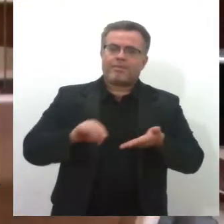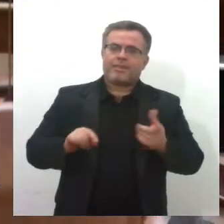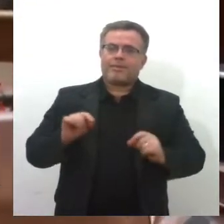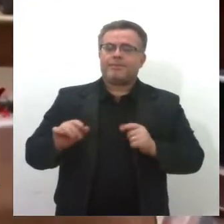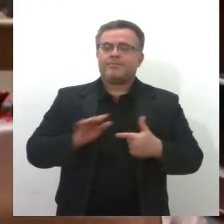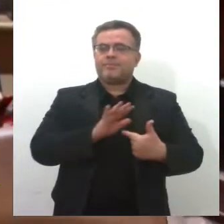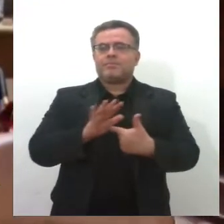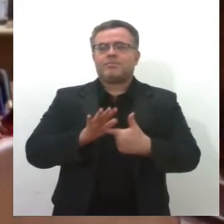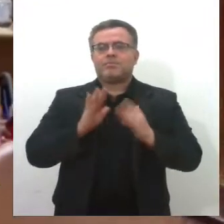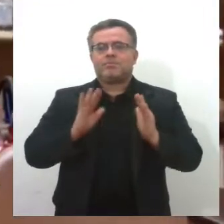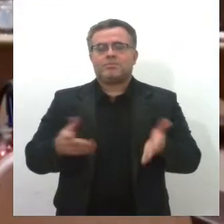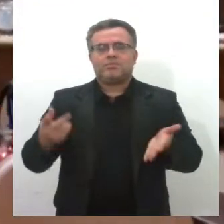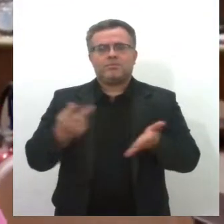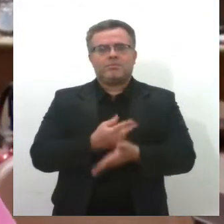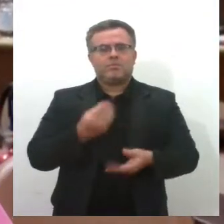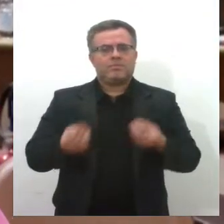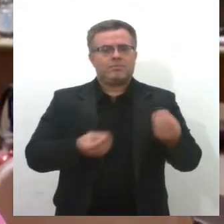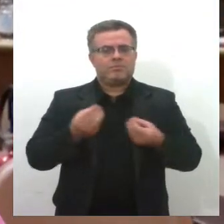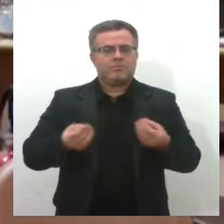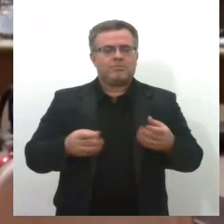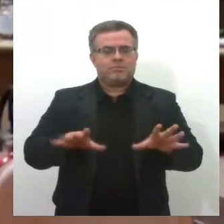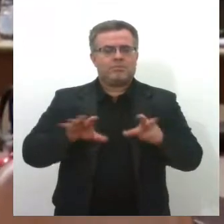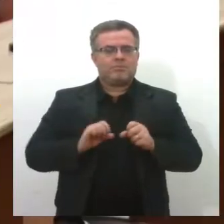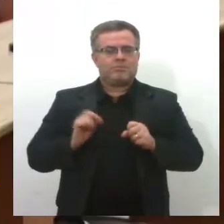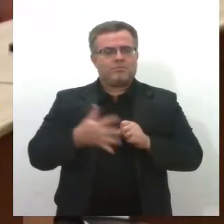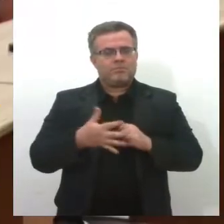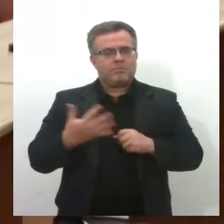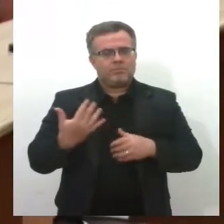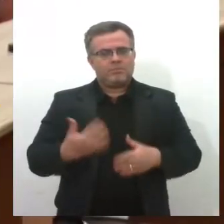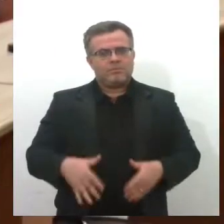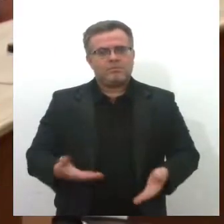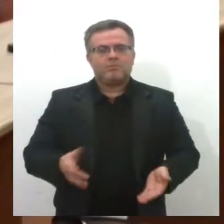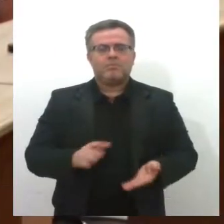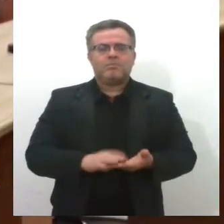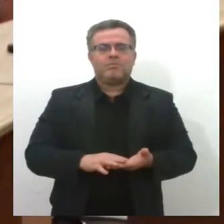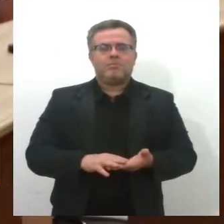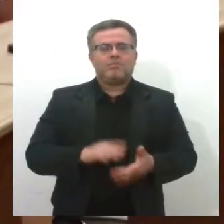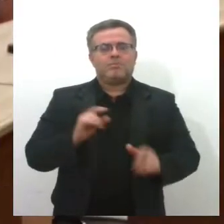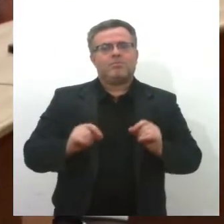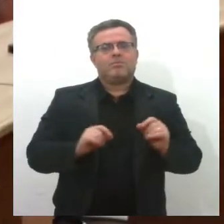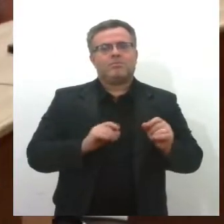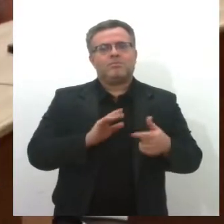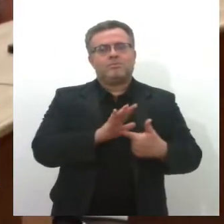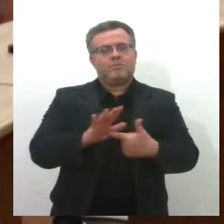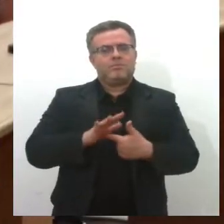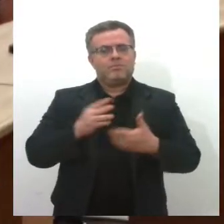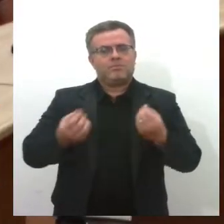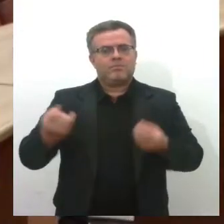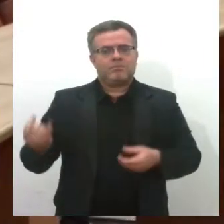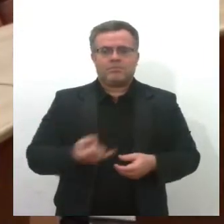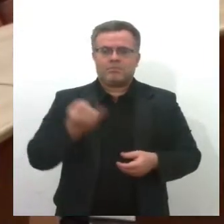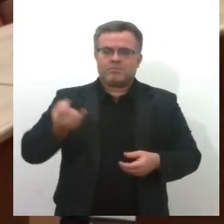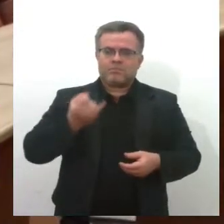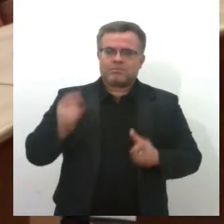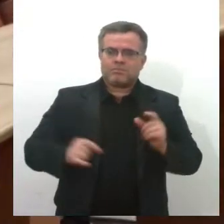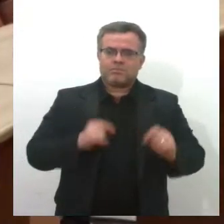apresentado sequelas após se contaminarem com a doença. A gente vê esse cenário, né, e a importância de começar a